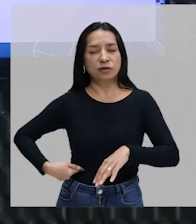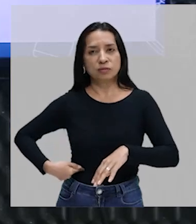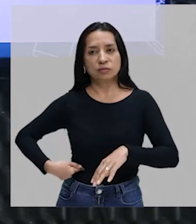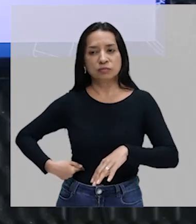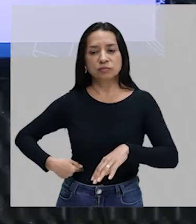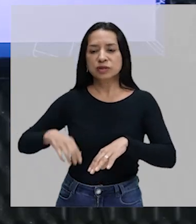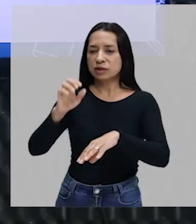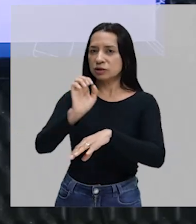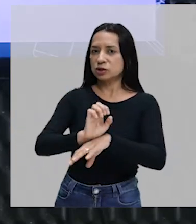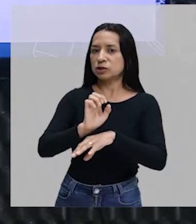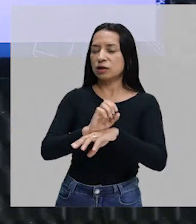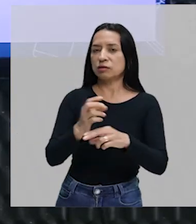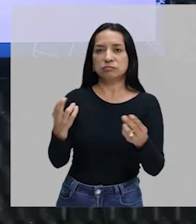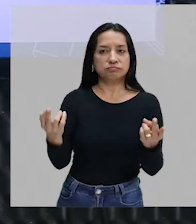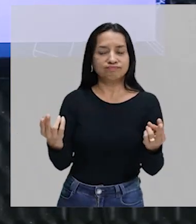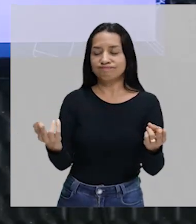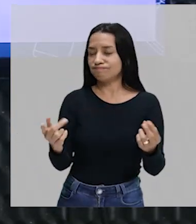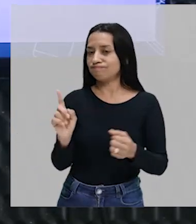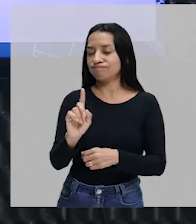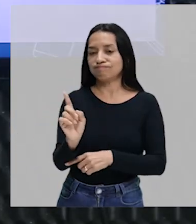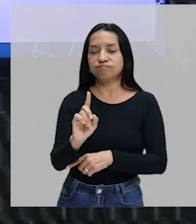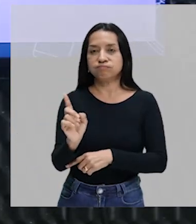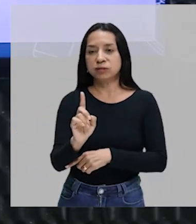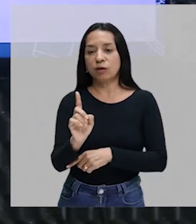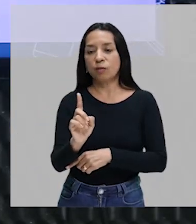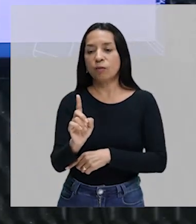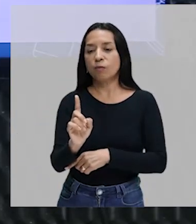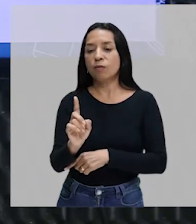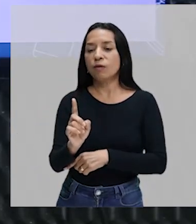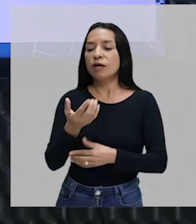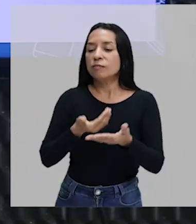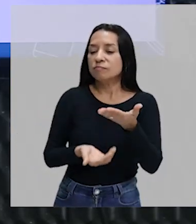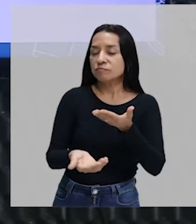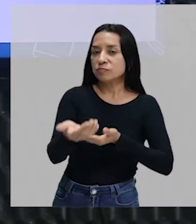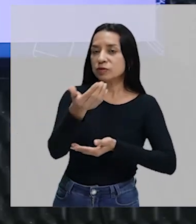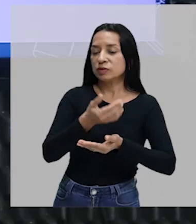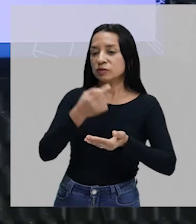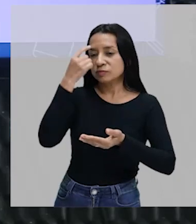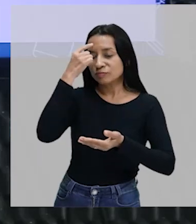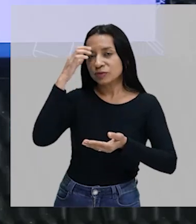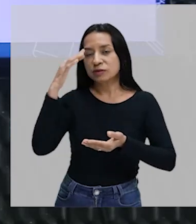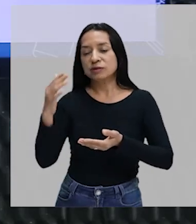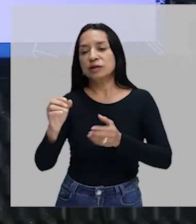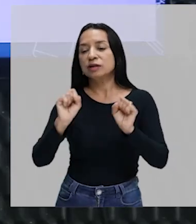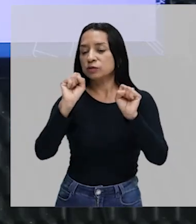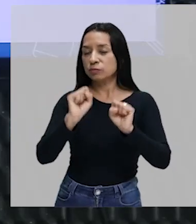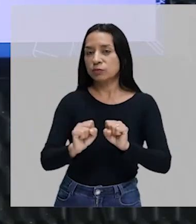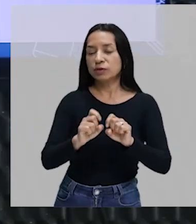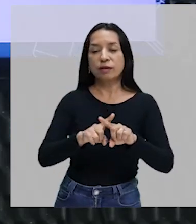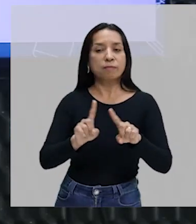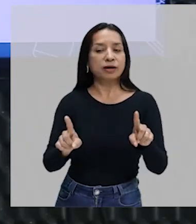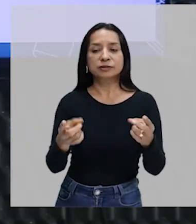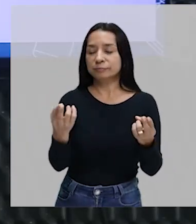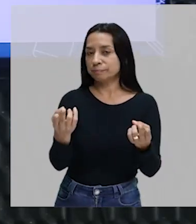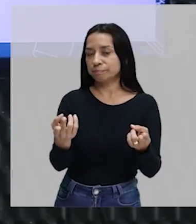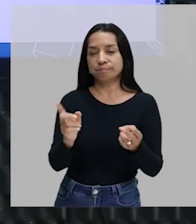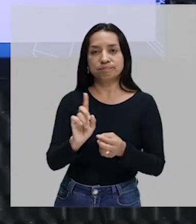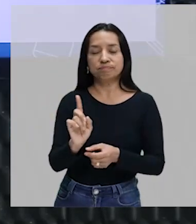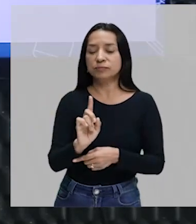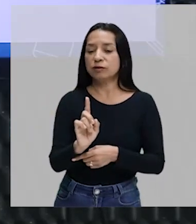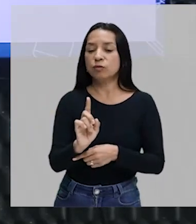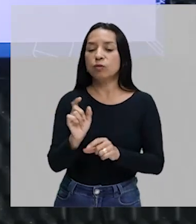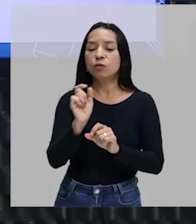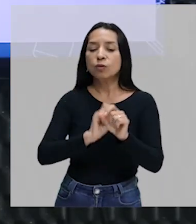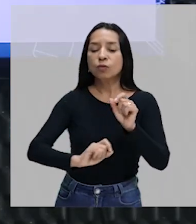coisa. Participam da mesma ideia de poder, mas não é a mesma coisa. O que é governo? É a autoridade